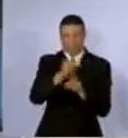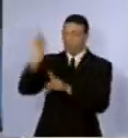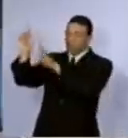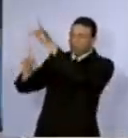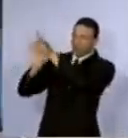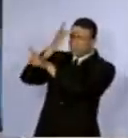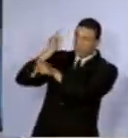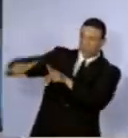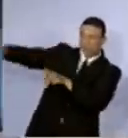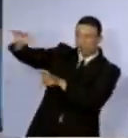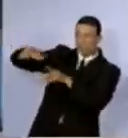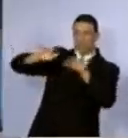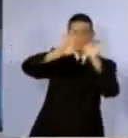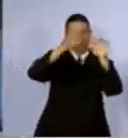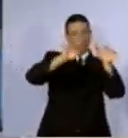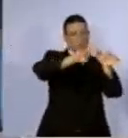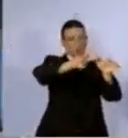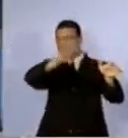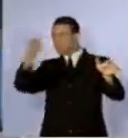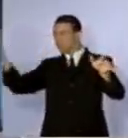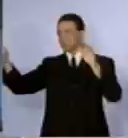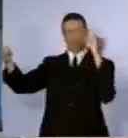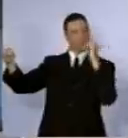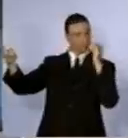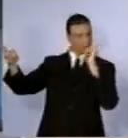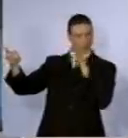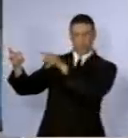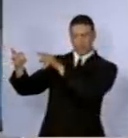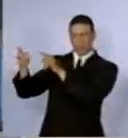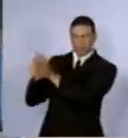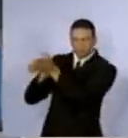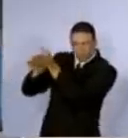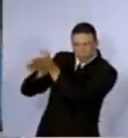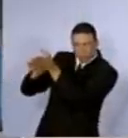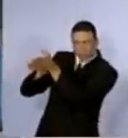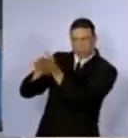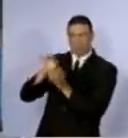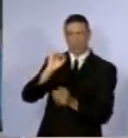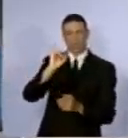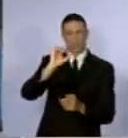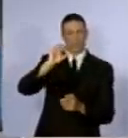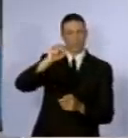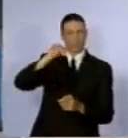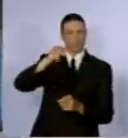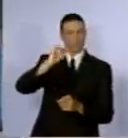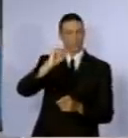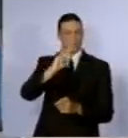pela exposição a toda porção do espectro eletromagnético não ionizante.